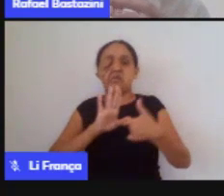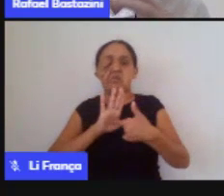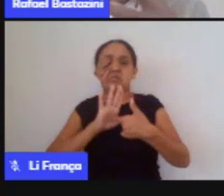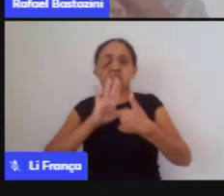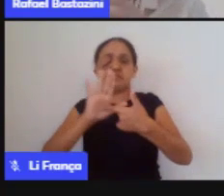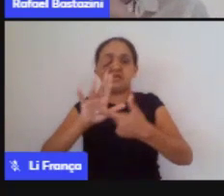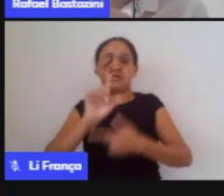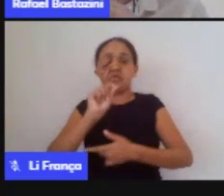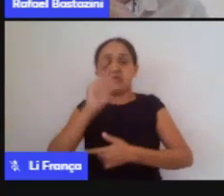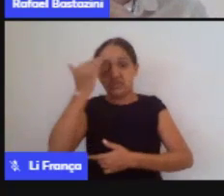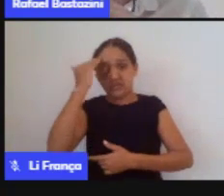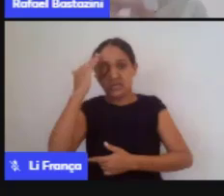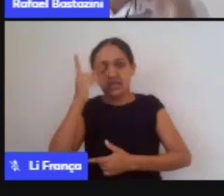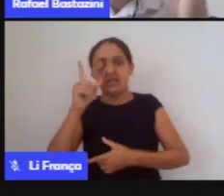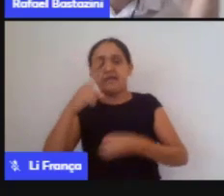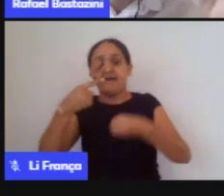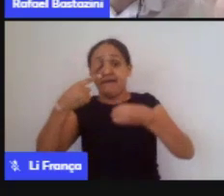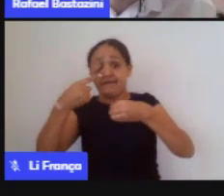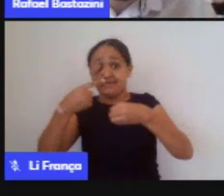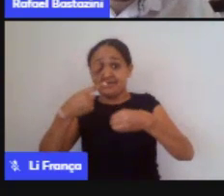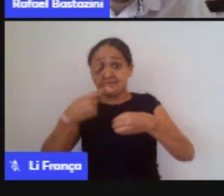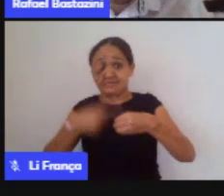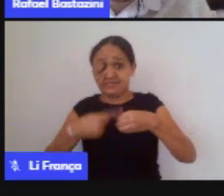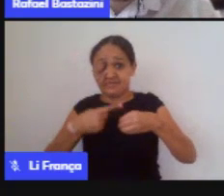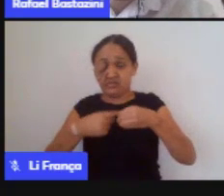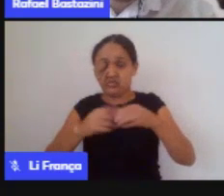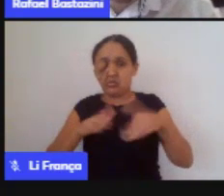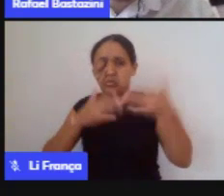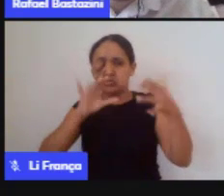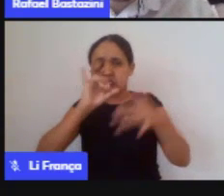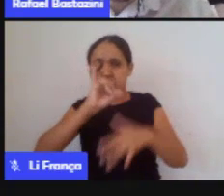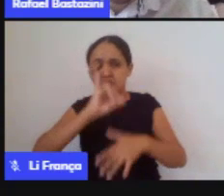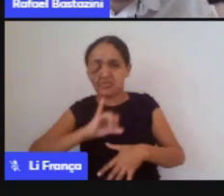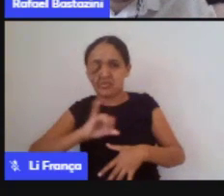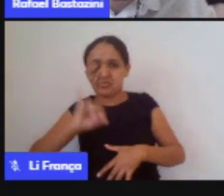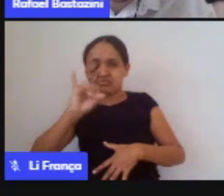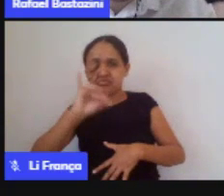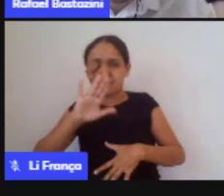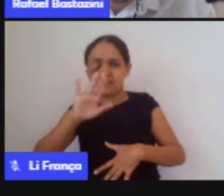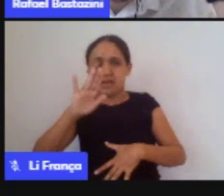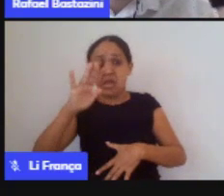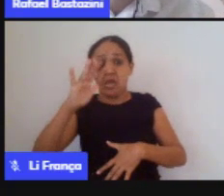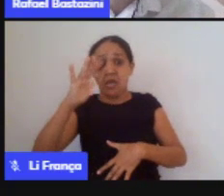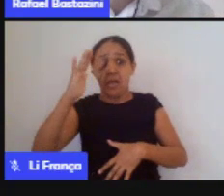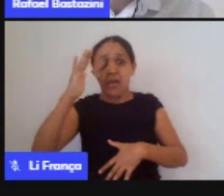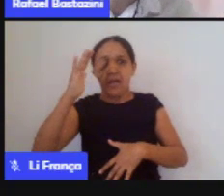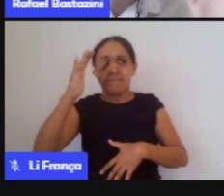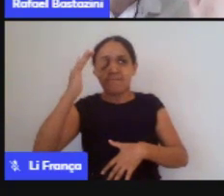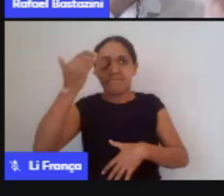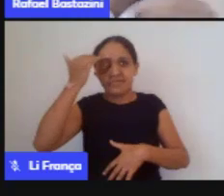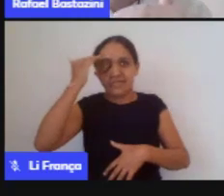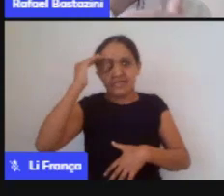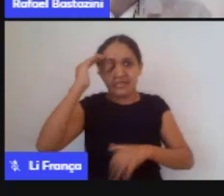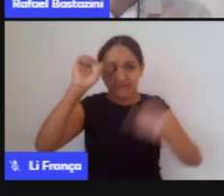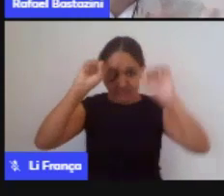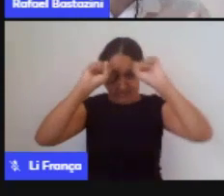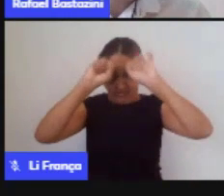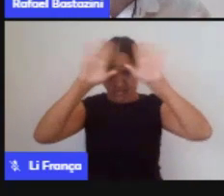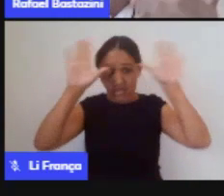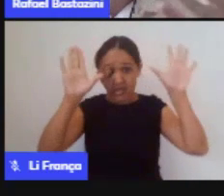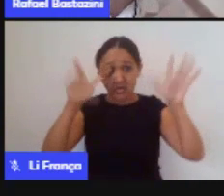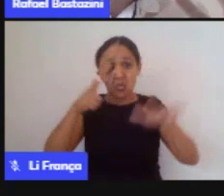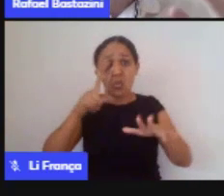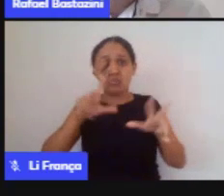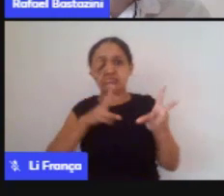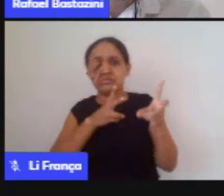compreenda que a cidade, quando a gente utiliza os óculos certo para interpretar ela, a gente consegue